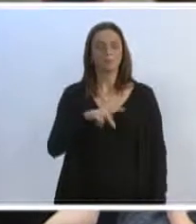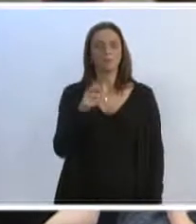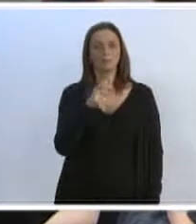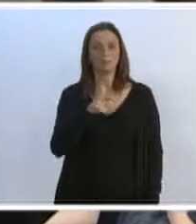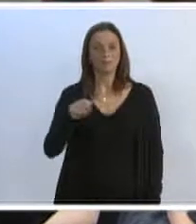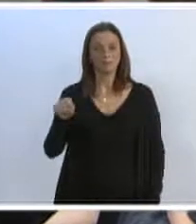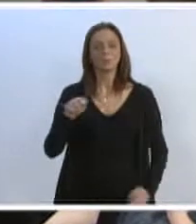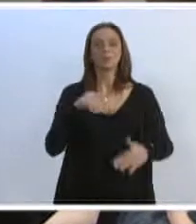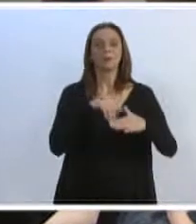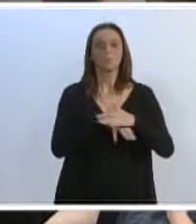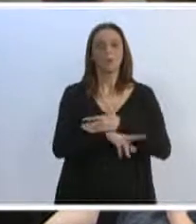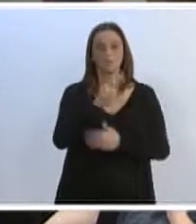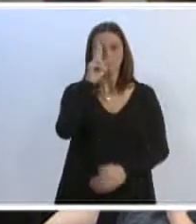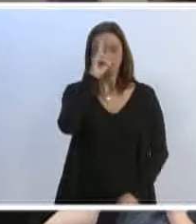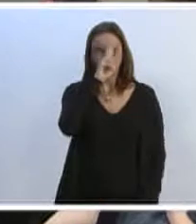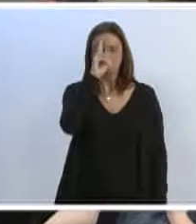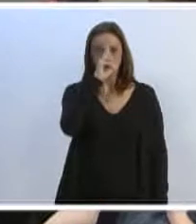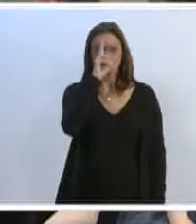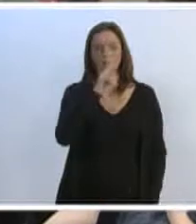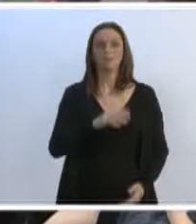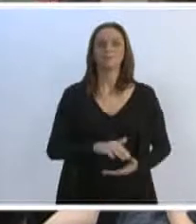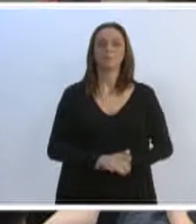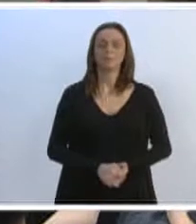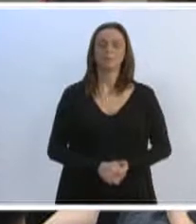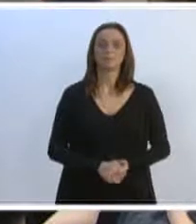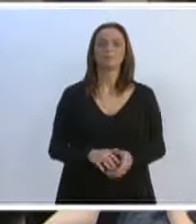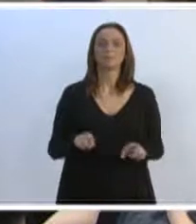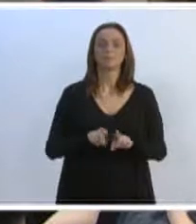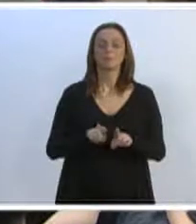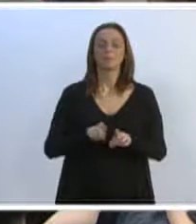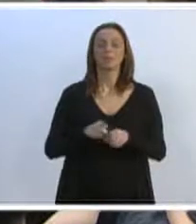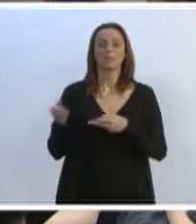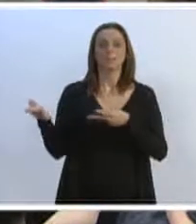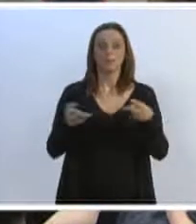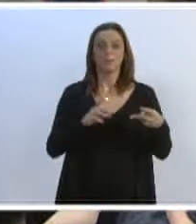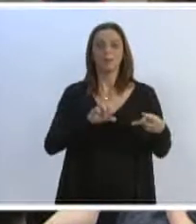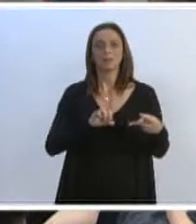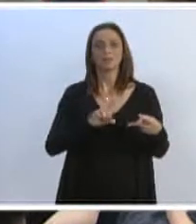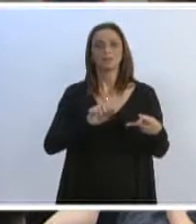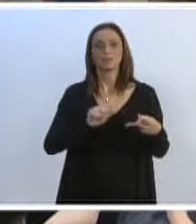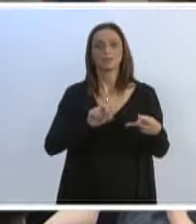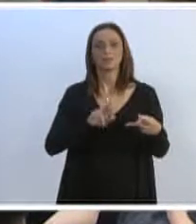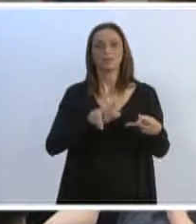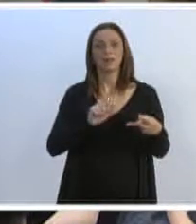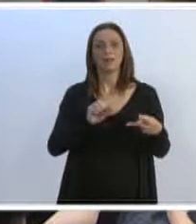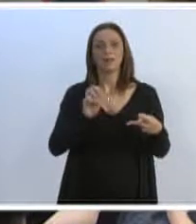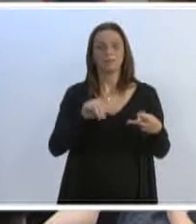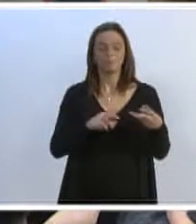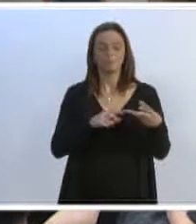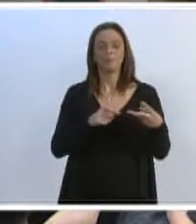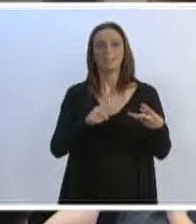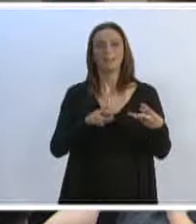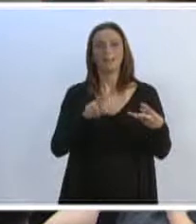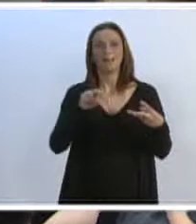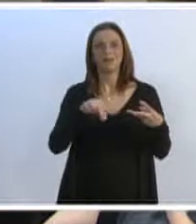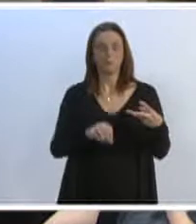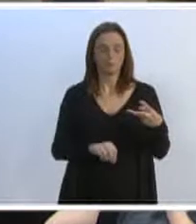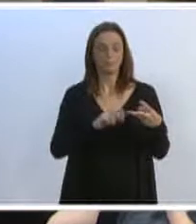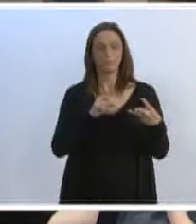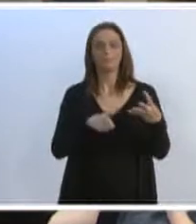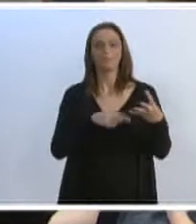bisneto do nosso grande pesquisador Fritz Miller, o escritor Hugo Brox. A sua avó, Ana Miller, veio